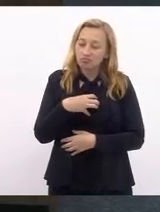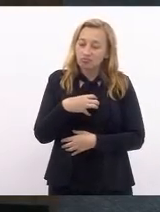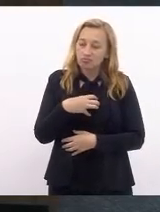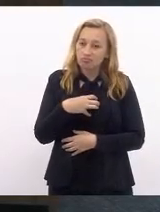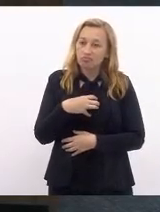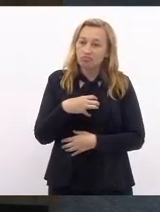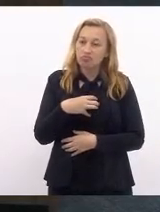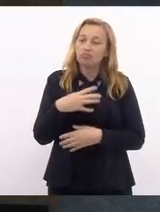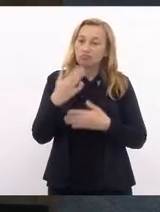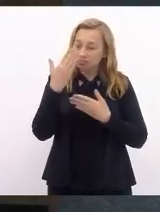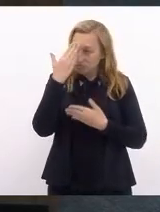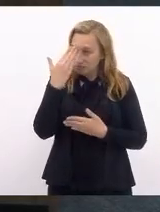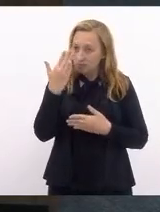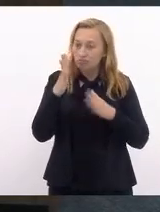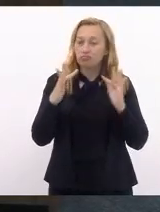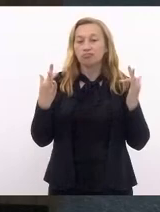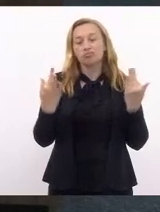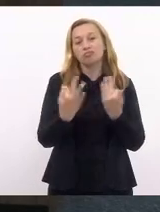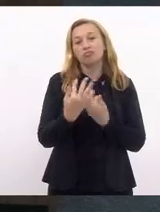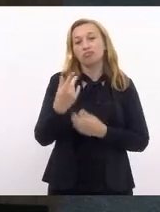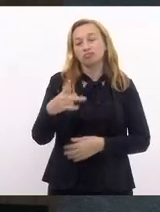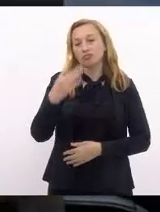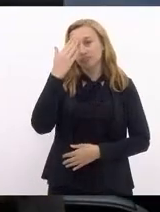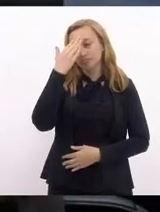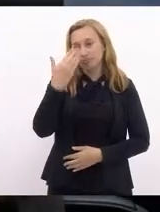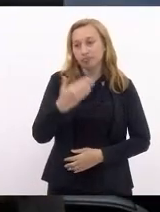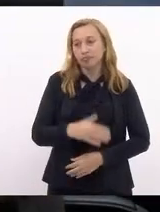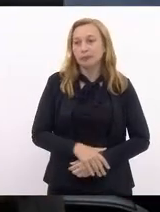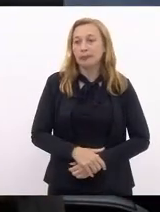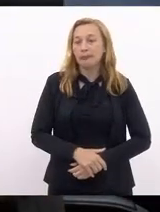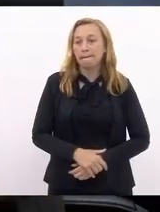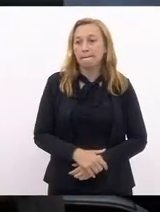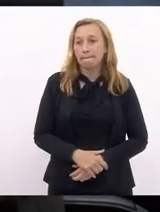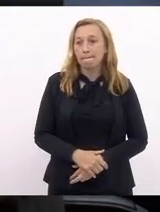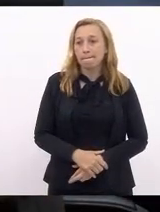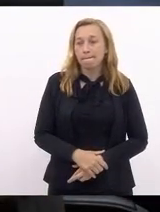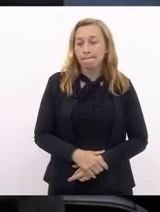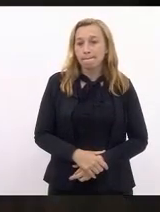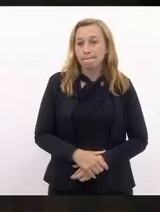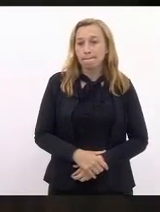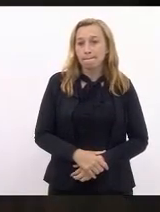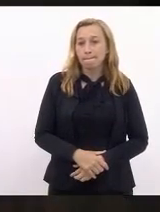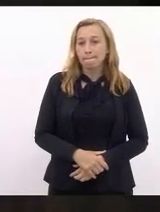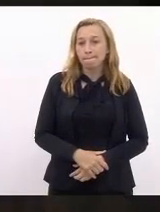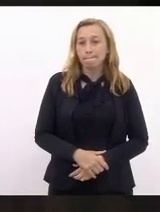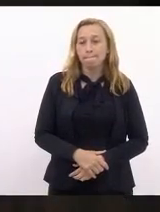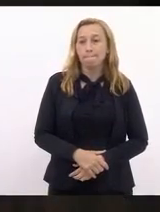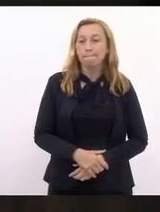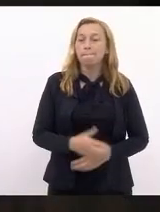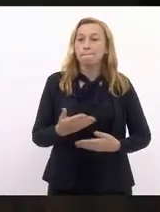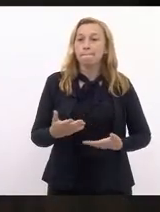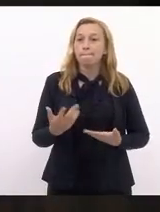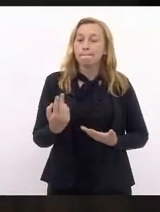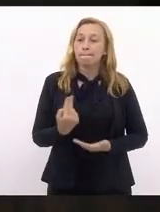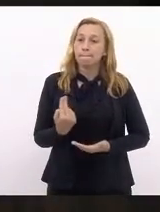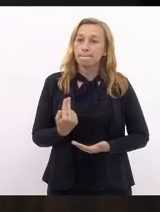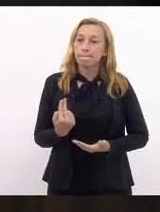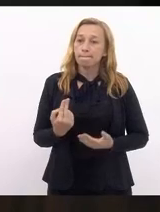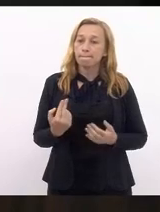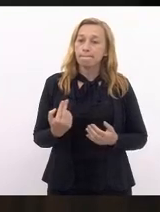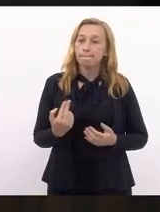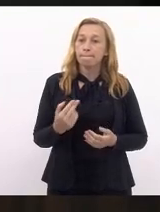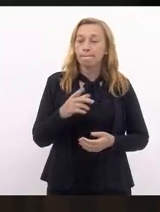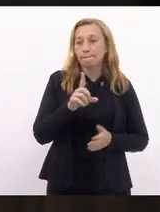meus agradecimentos a sua família muito obrigada Essa é a presidência vai oferecer e do Decreto